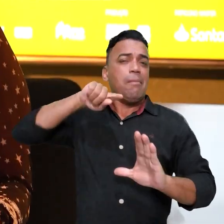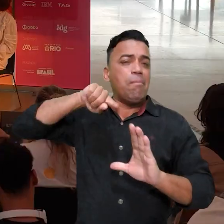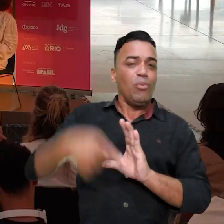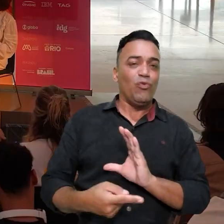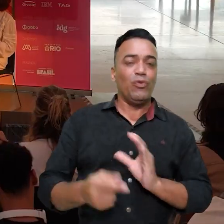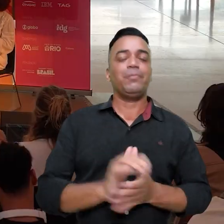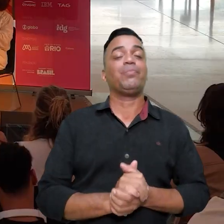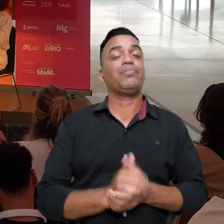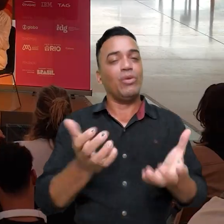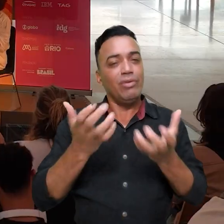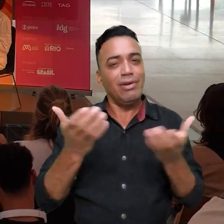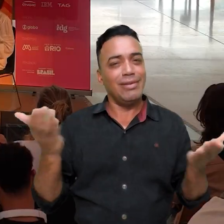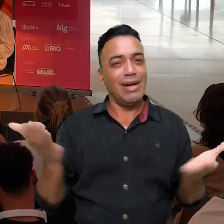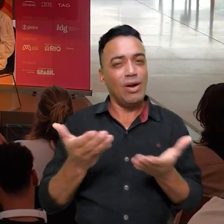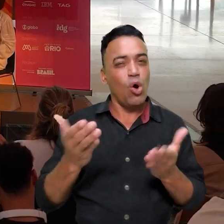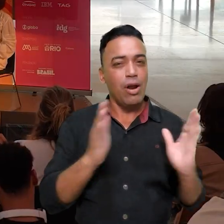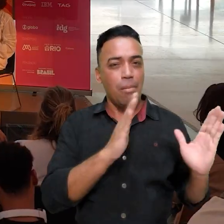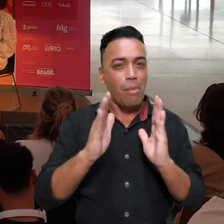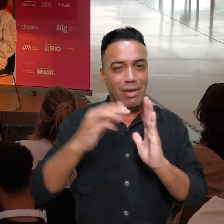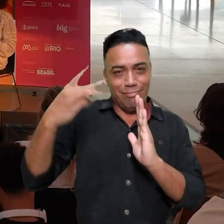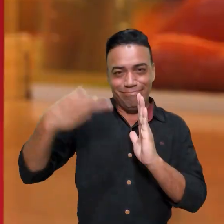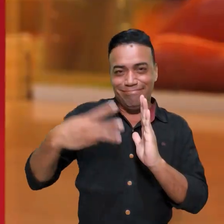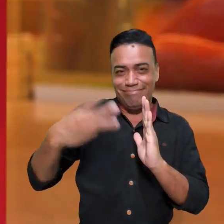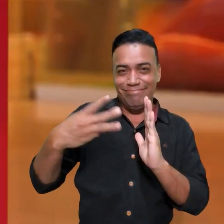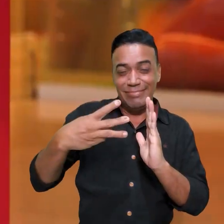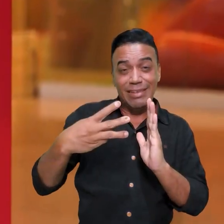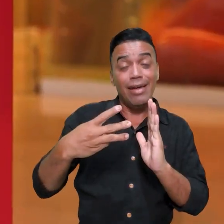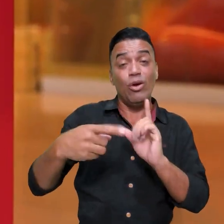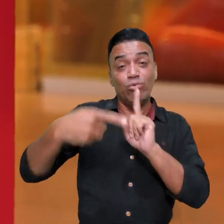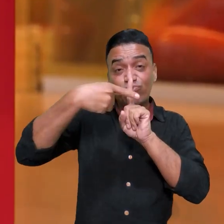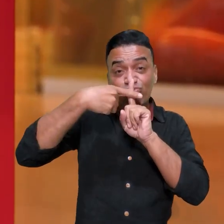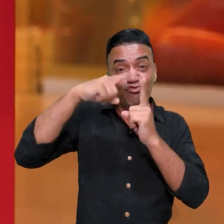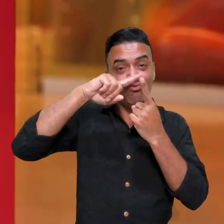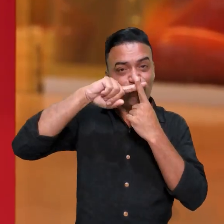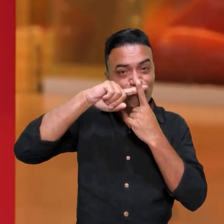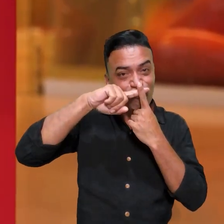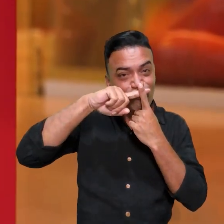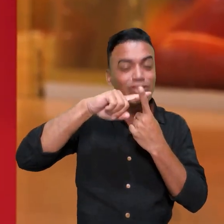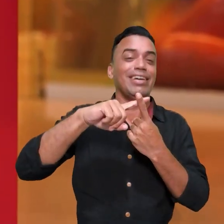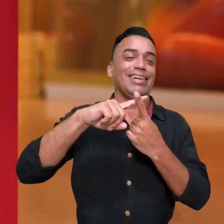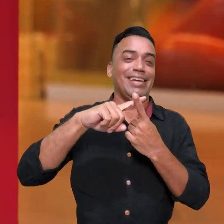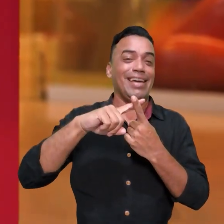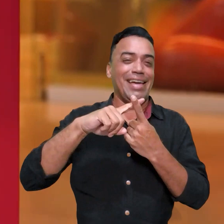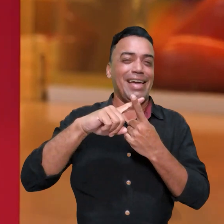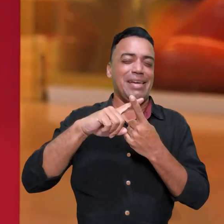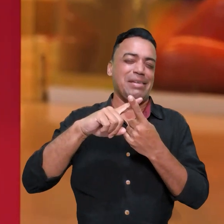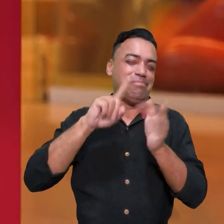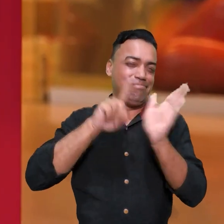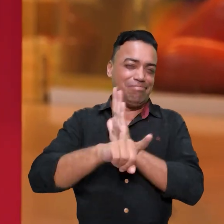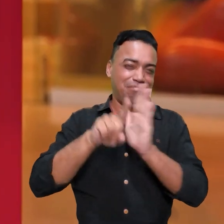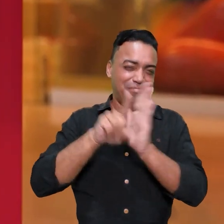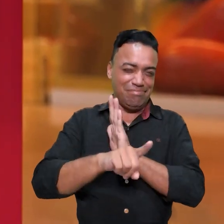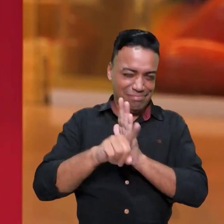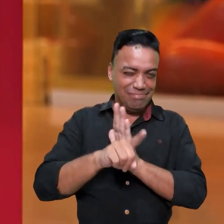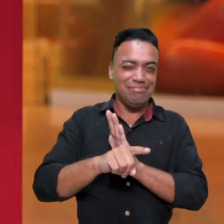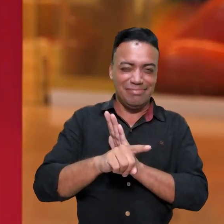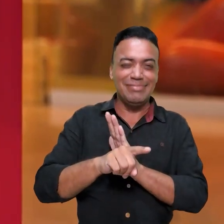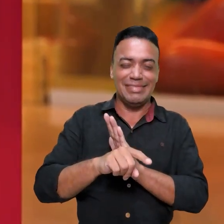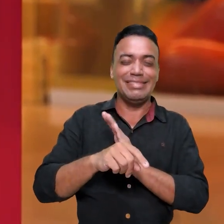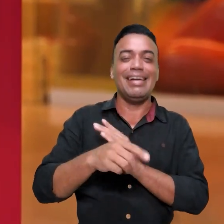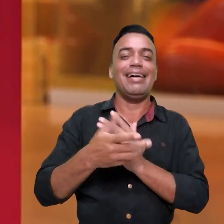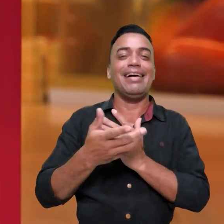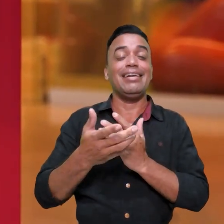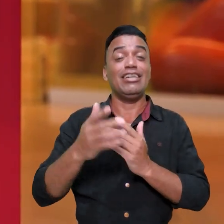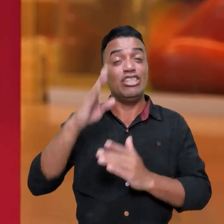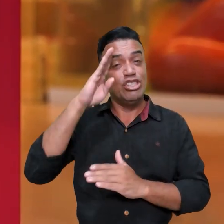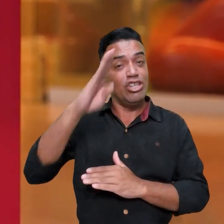Eu queria, agora, num terceiro momento, e juro que essa é o terceiro questionamento que eu faço em relação